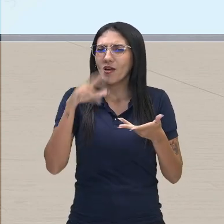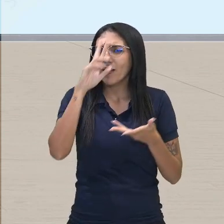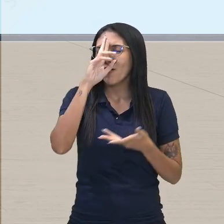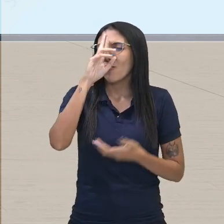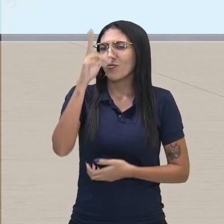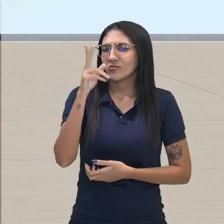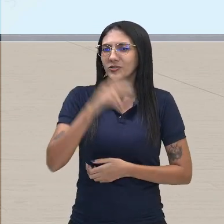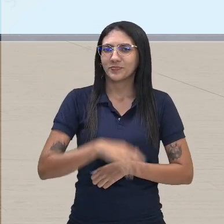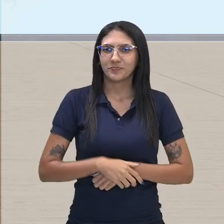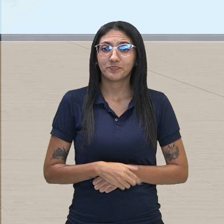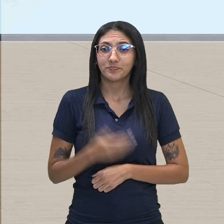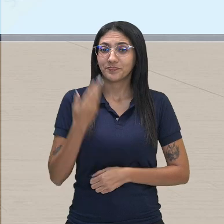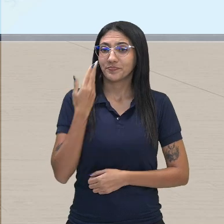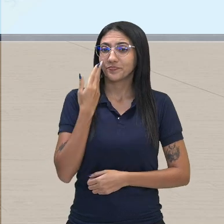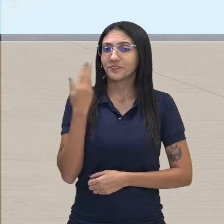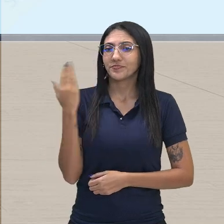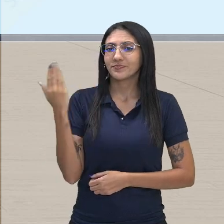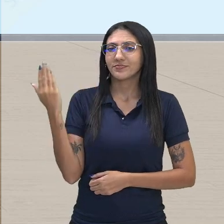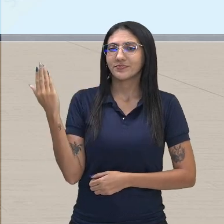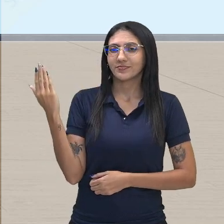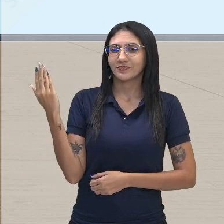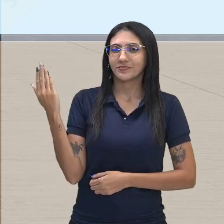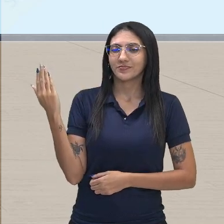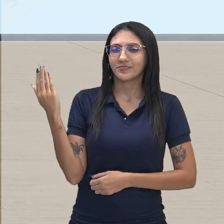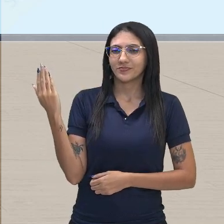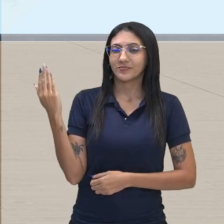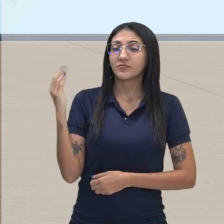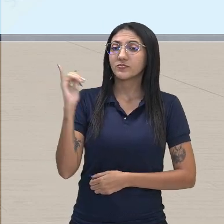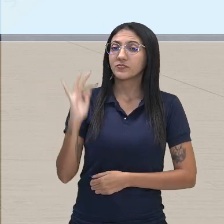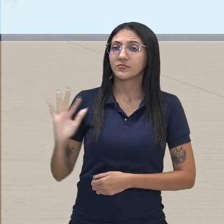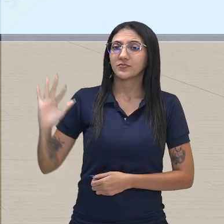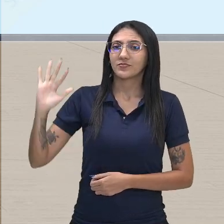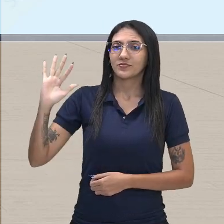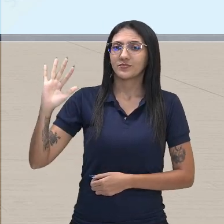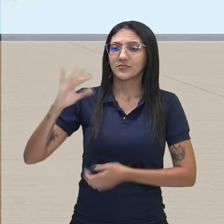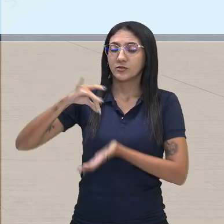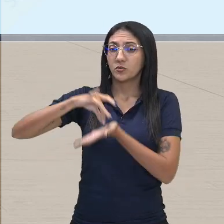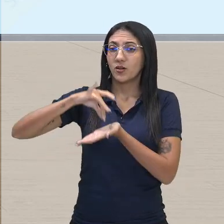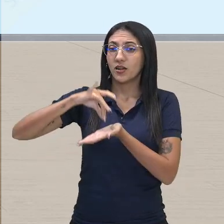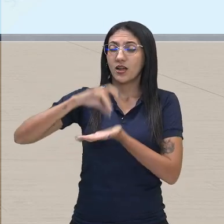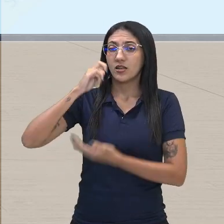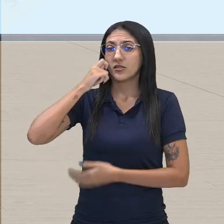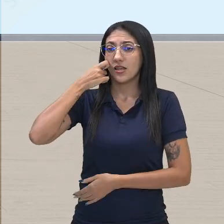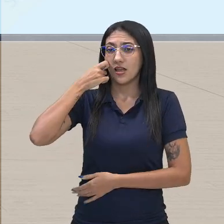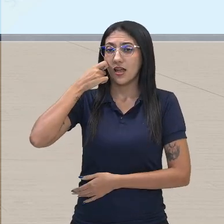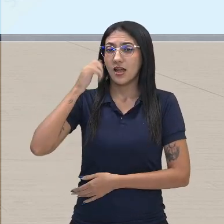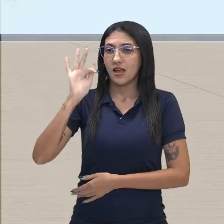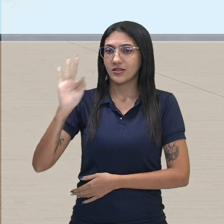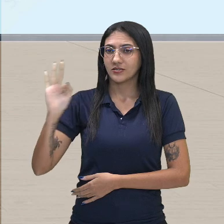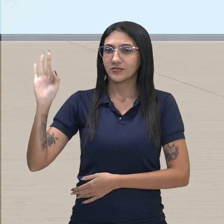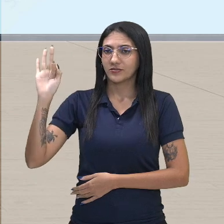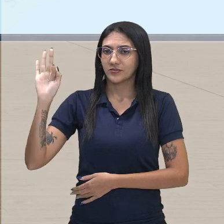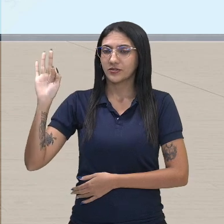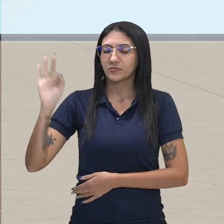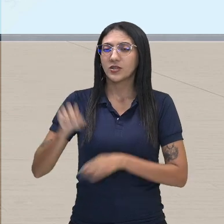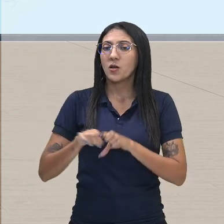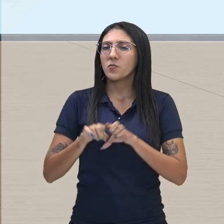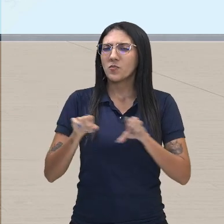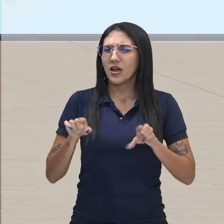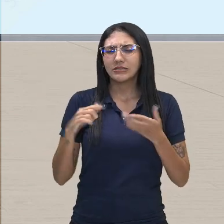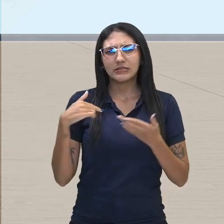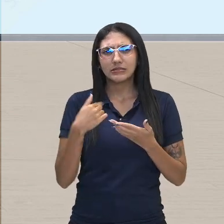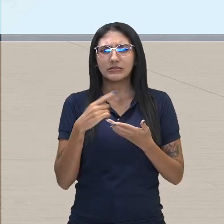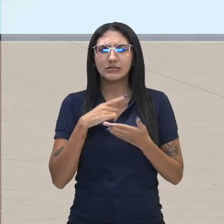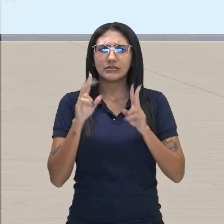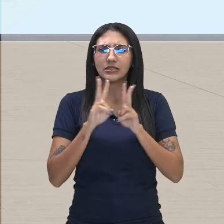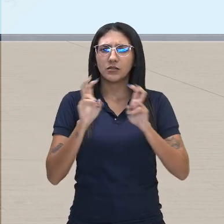observa aqui, ó, que eu tenho ao meu lado o mapa da África. No entanto, quando nós falamos em África, nós estamos falando